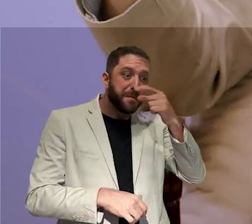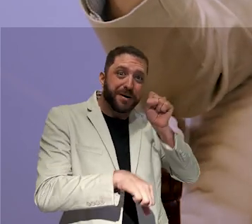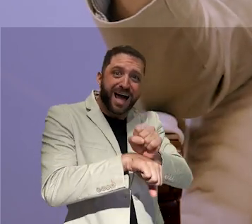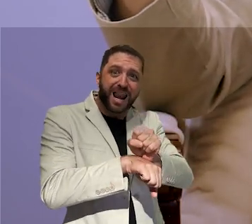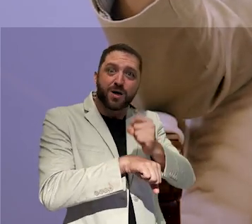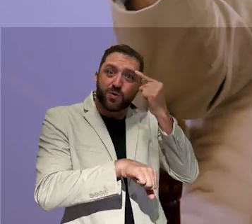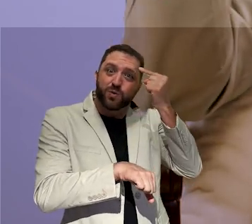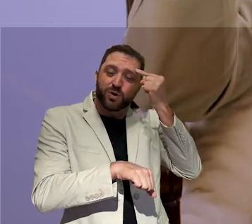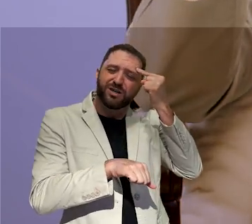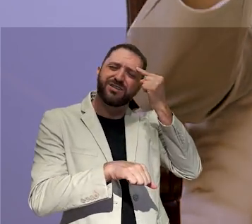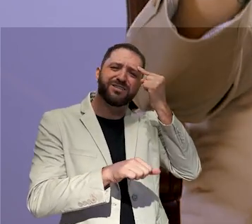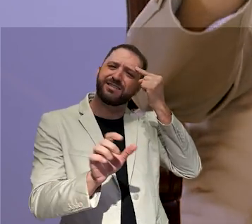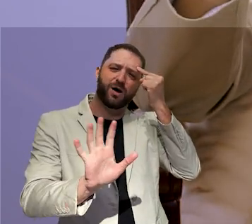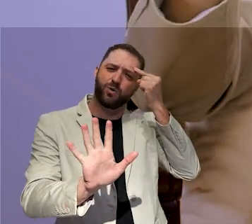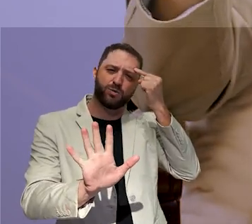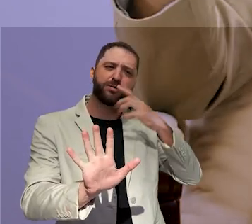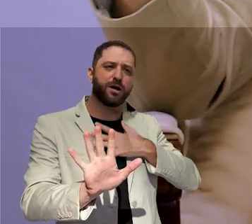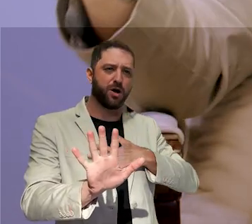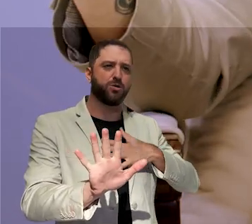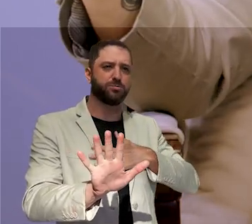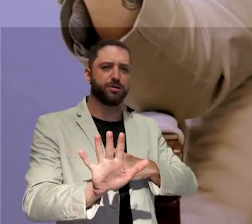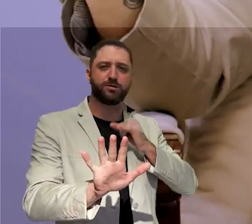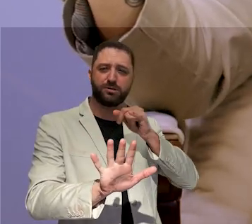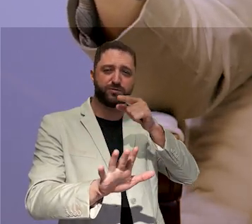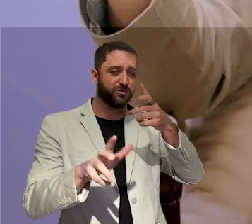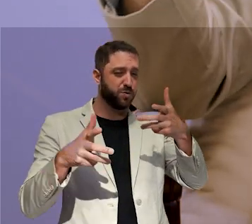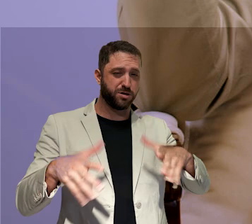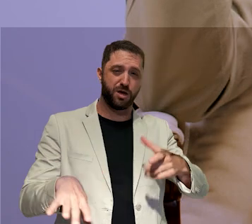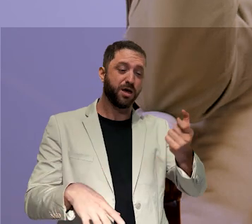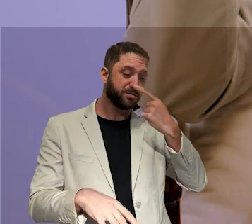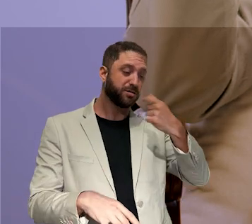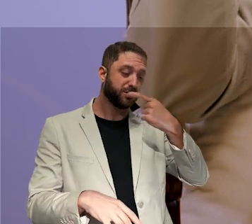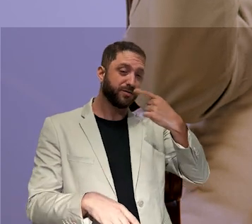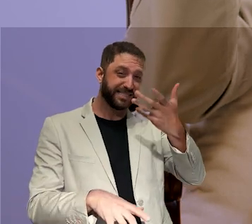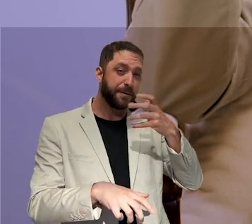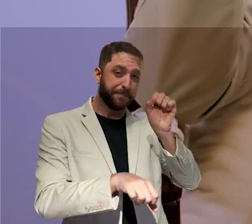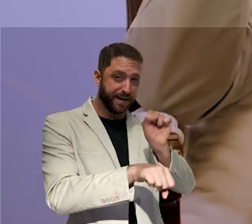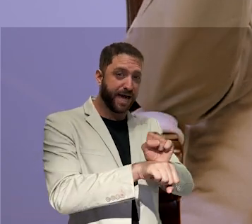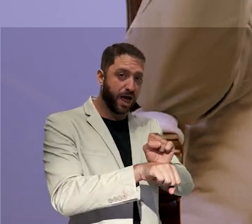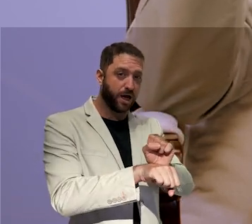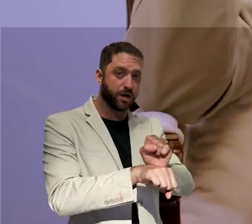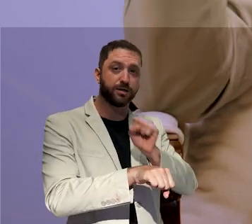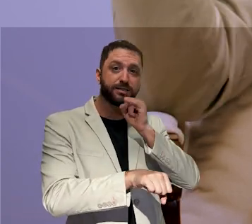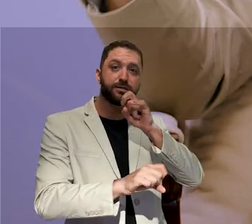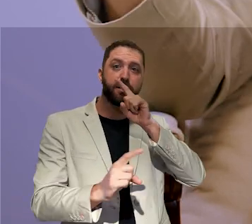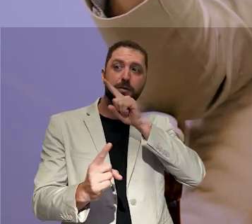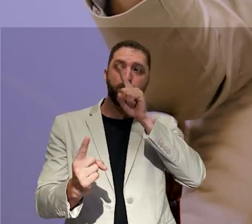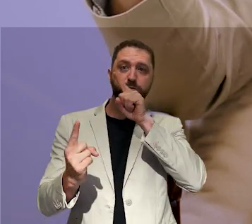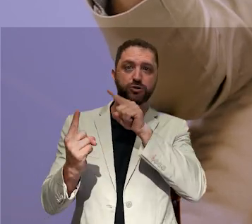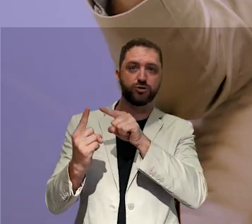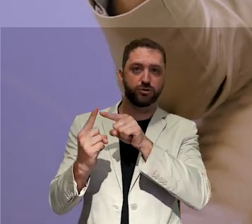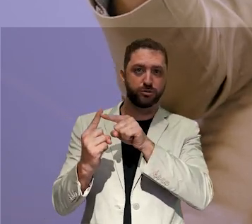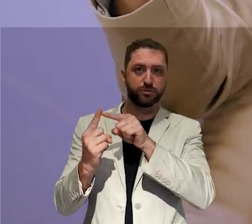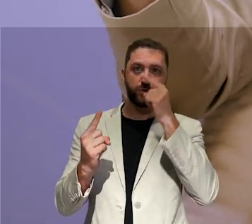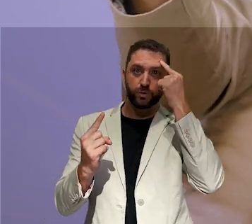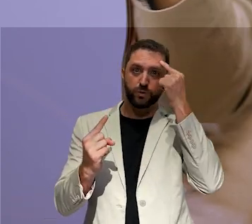uso do remédio. Porque se a sua meta é parar de usar remédio, se o seu cérebro foca nas